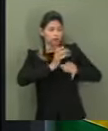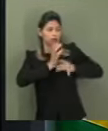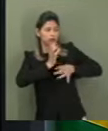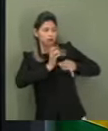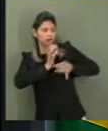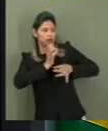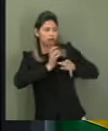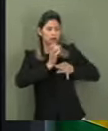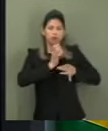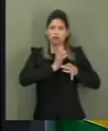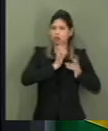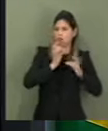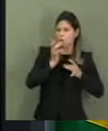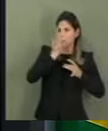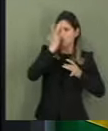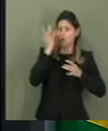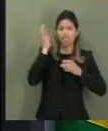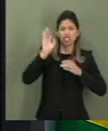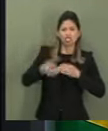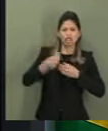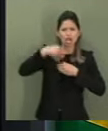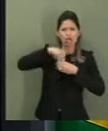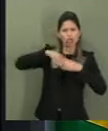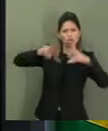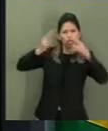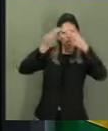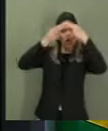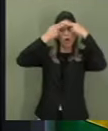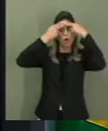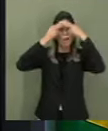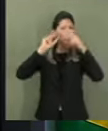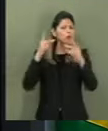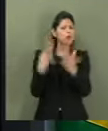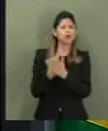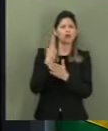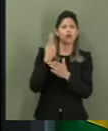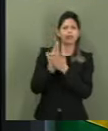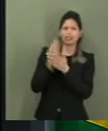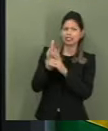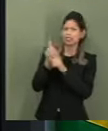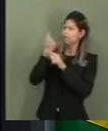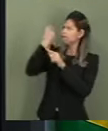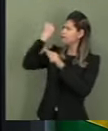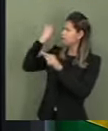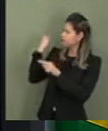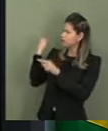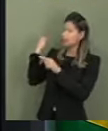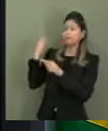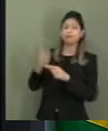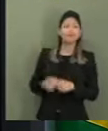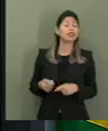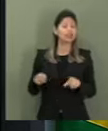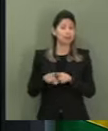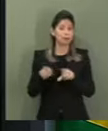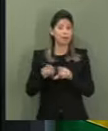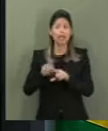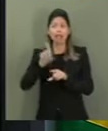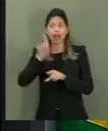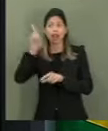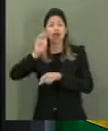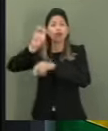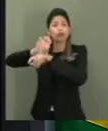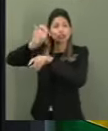e muitas vezes espancado e até mortos, como aconteceu com o Beto lá em Porto Alegre. Direito a entrar